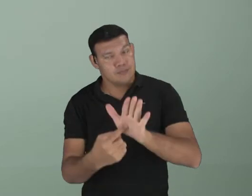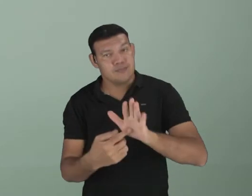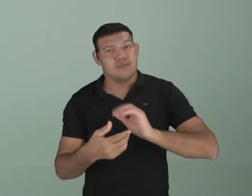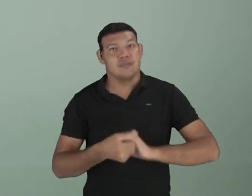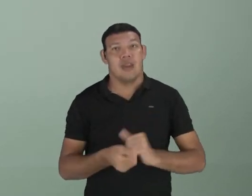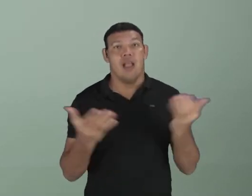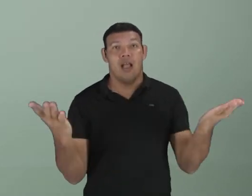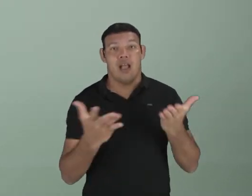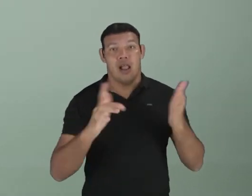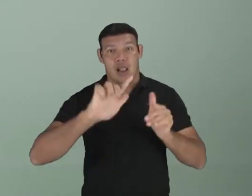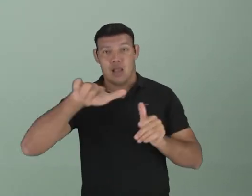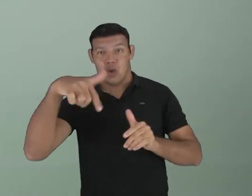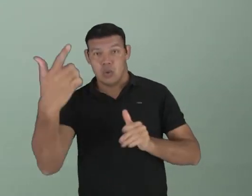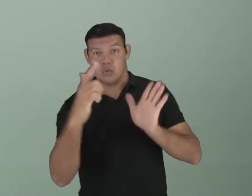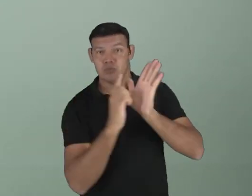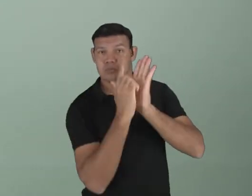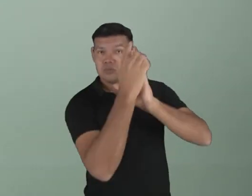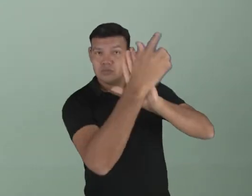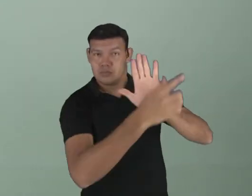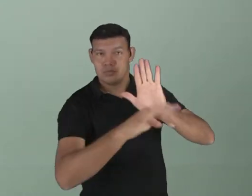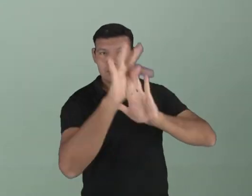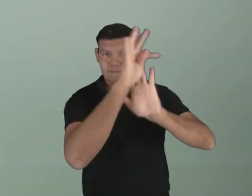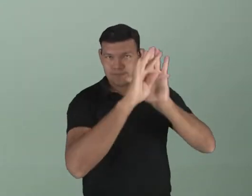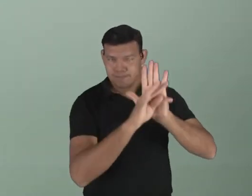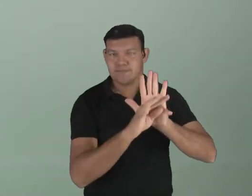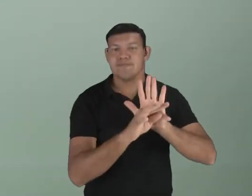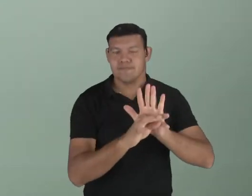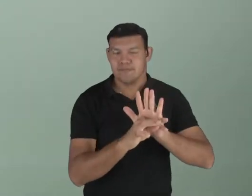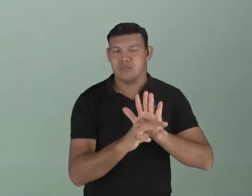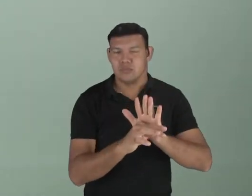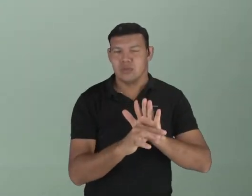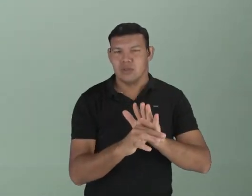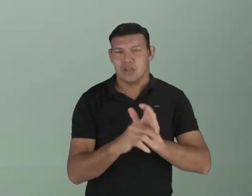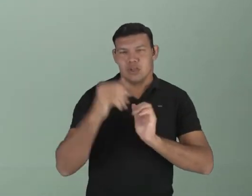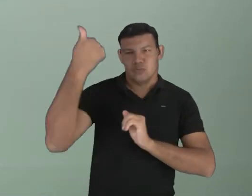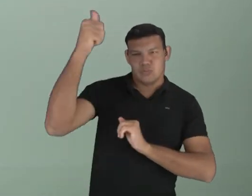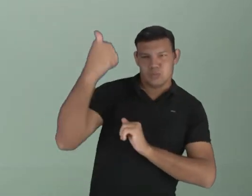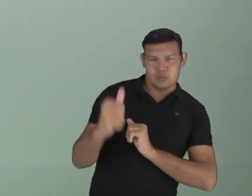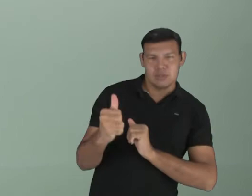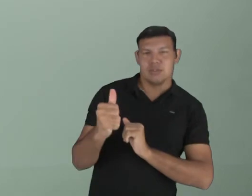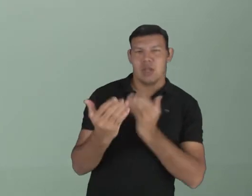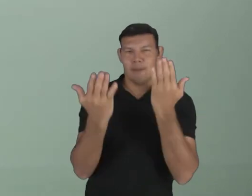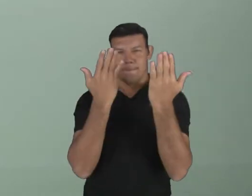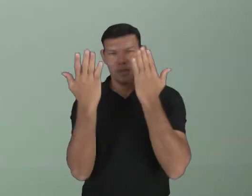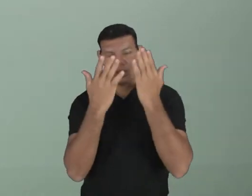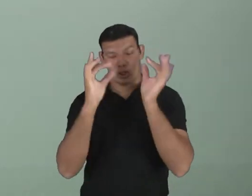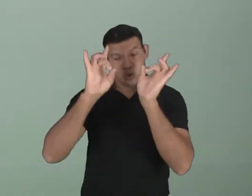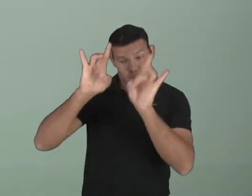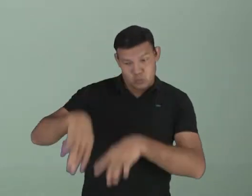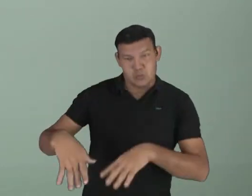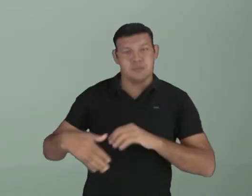Veja agora um outro gênero textual para que possamos fazer essa última comparação. Observe.